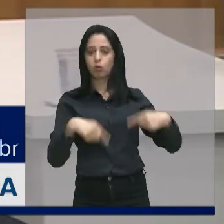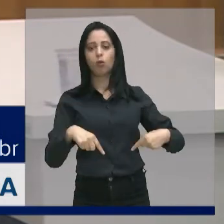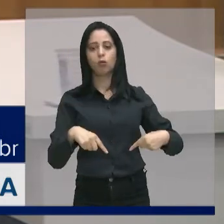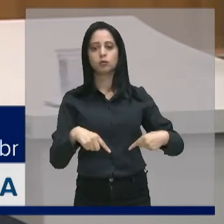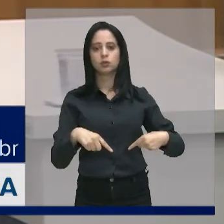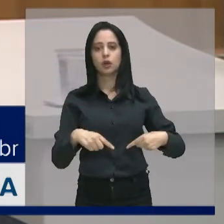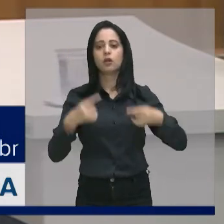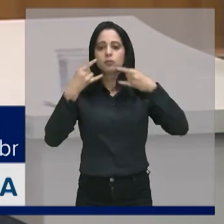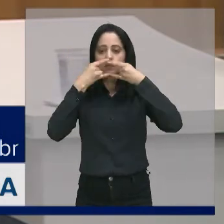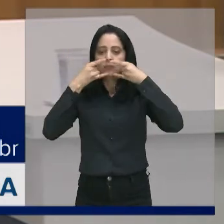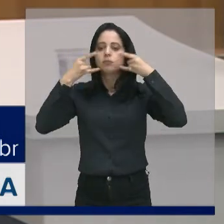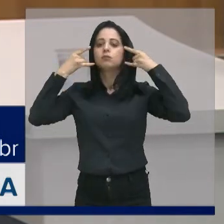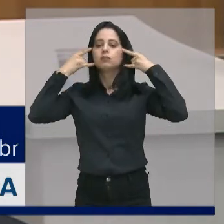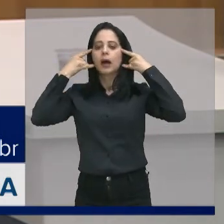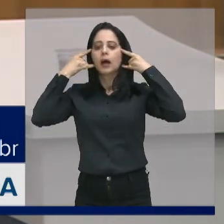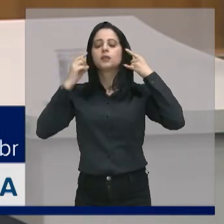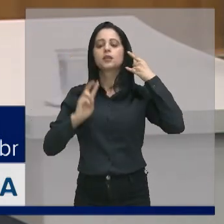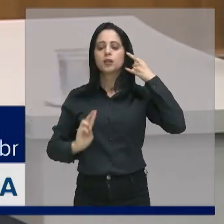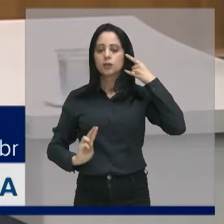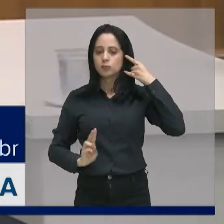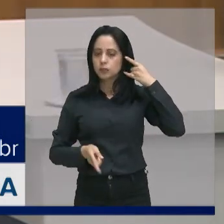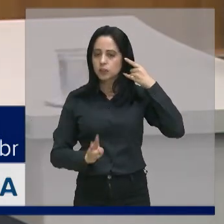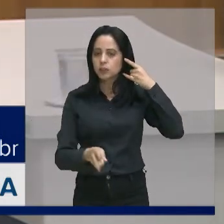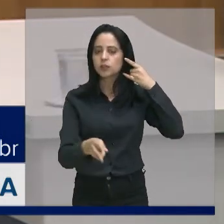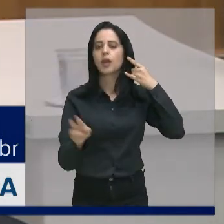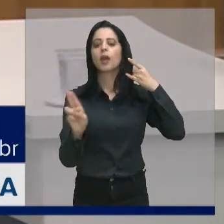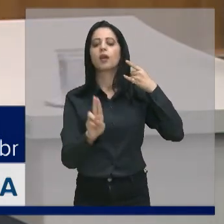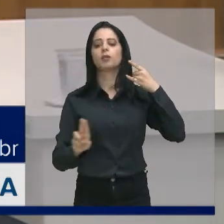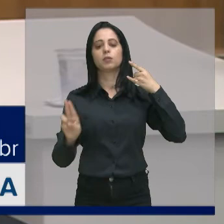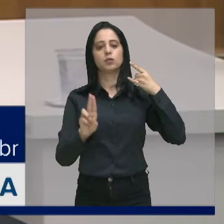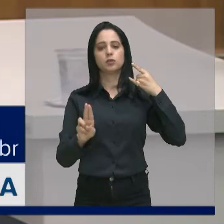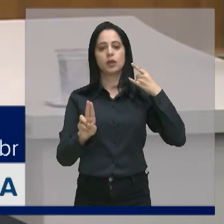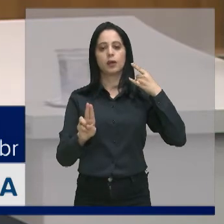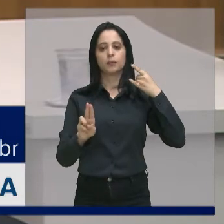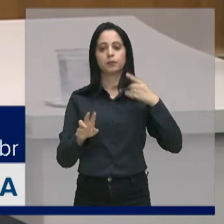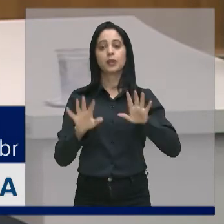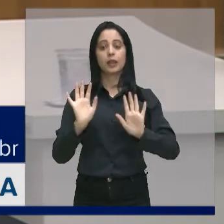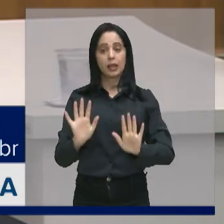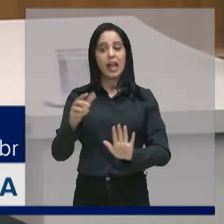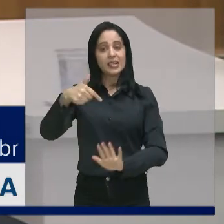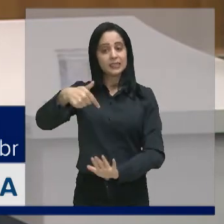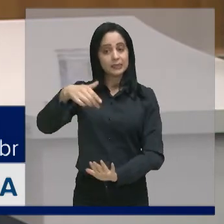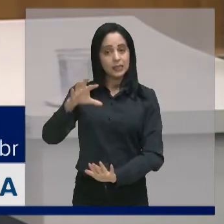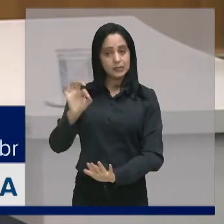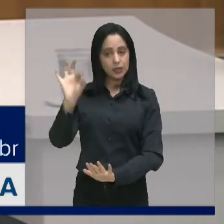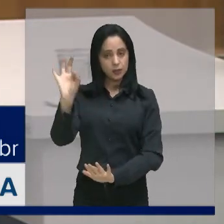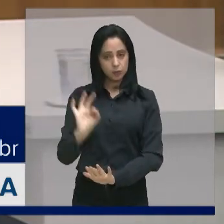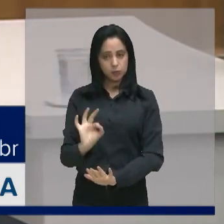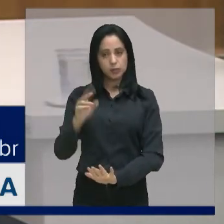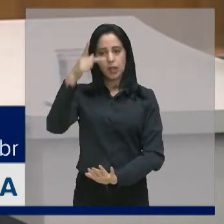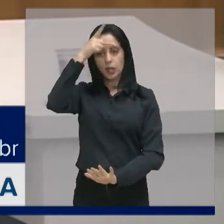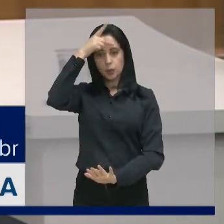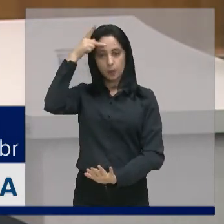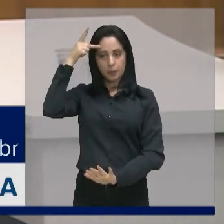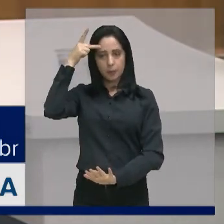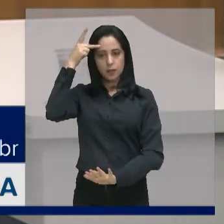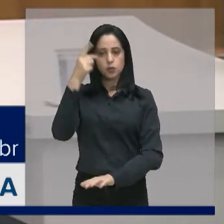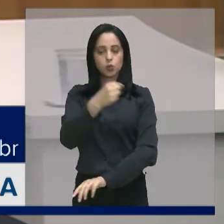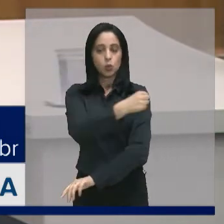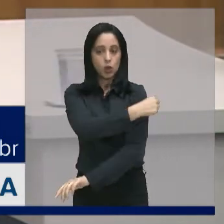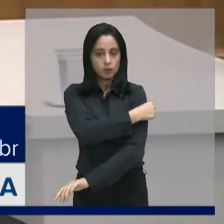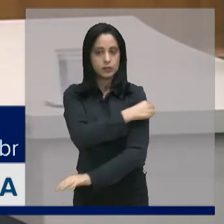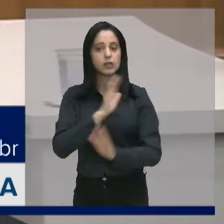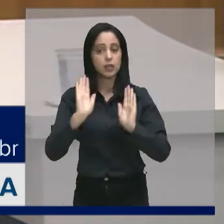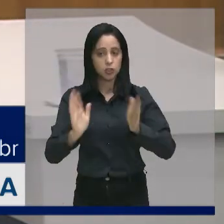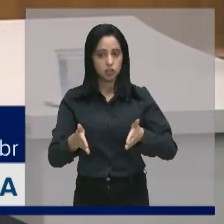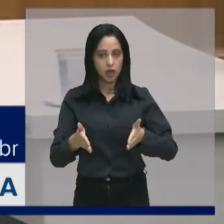não deve ser tirado, enquanto você não tiver pelo menos 70% da população vacinada com as duas doses. E eu sou um